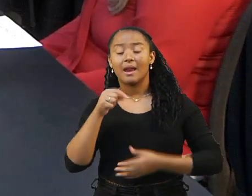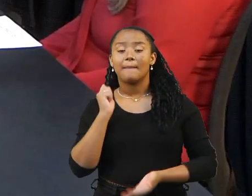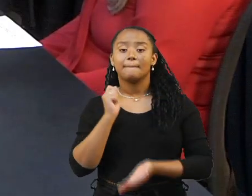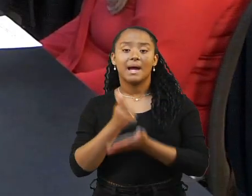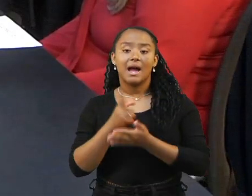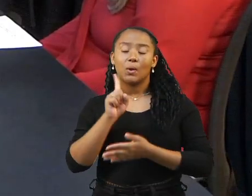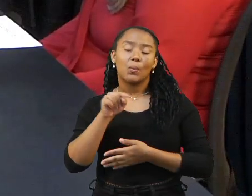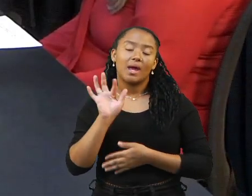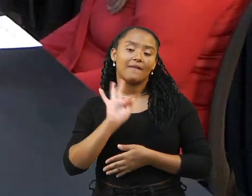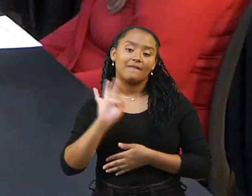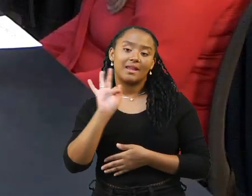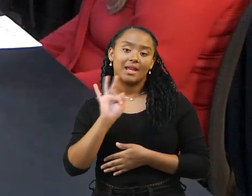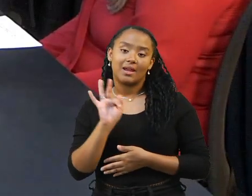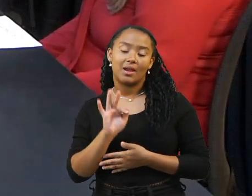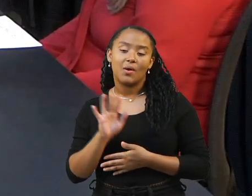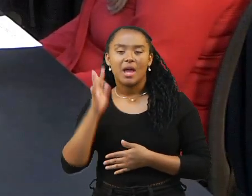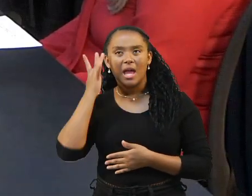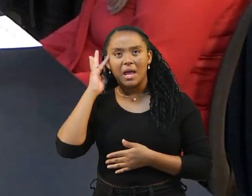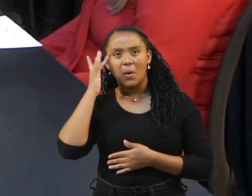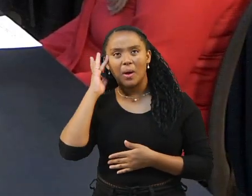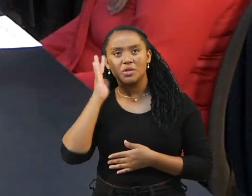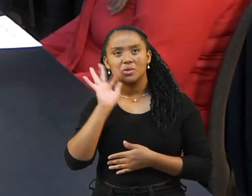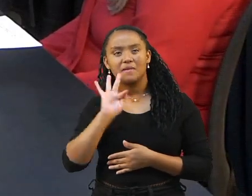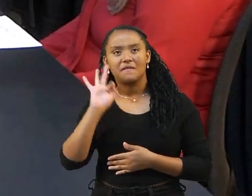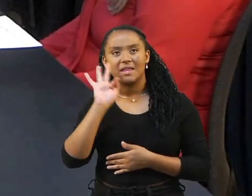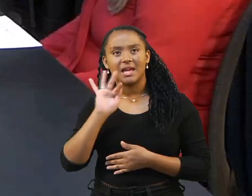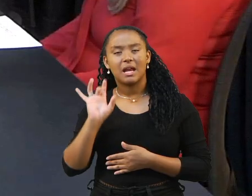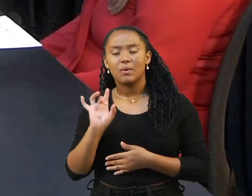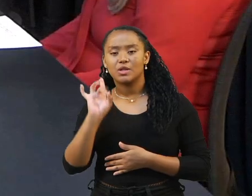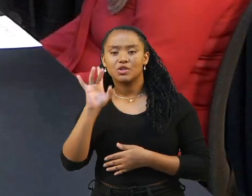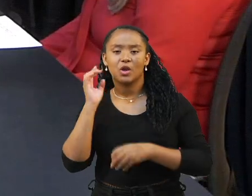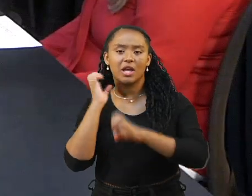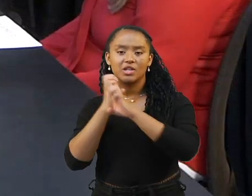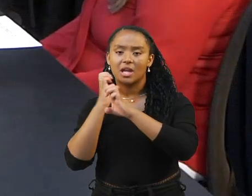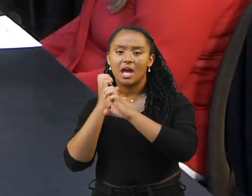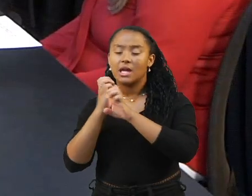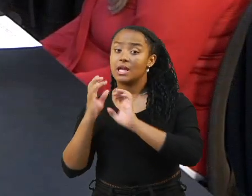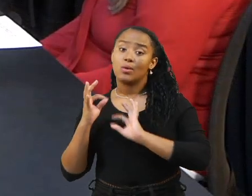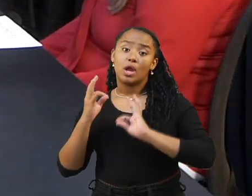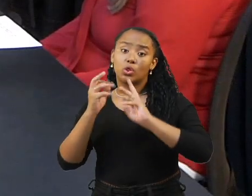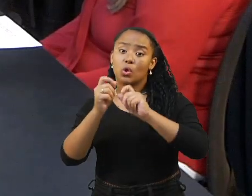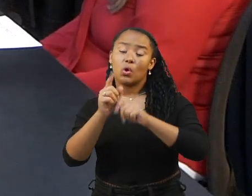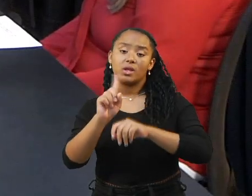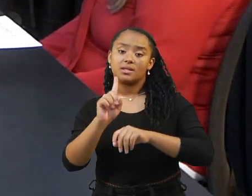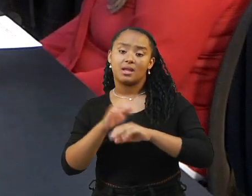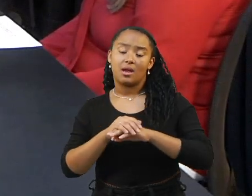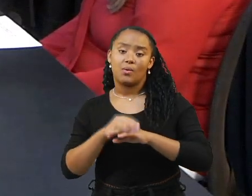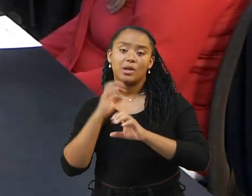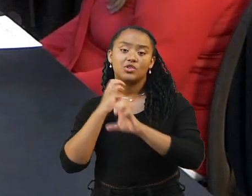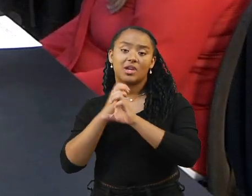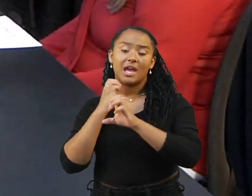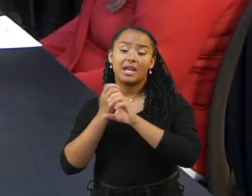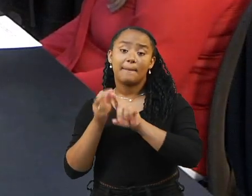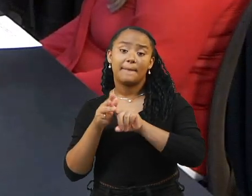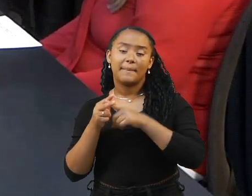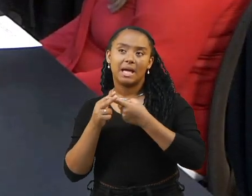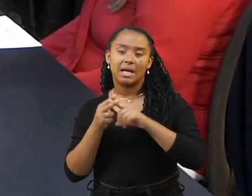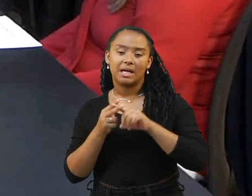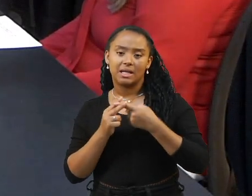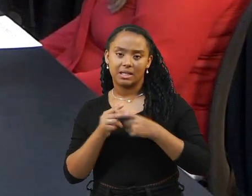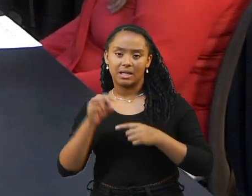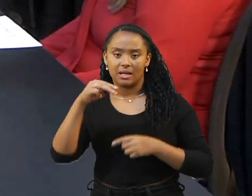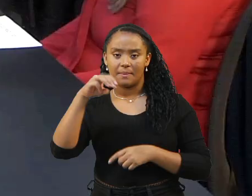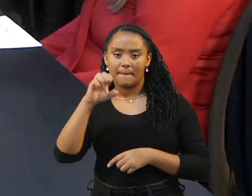era federal. Federal, acho que, se não me engano, eram só as engenharias, não eram todas. A mecânica, em